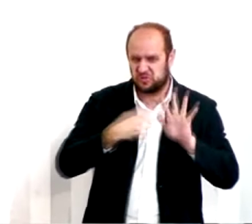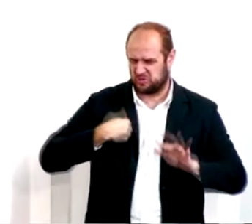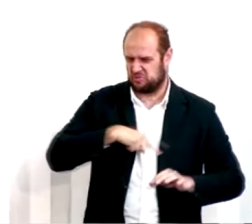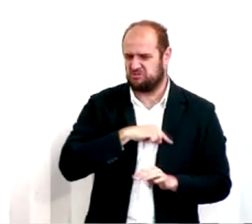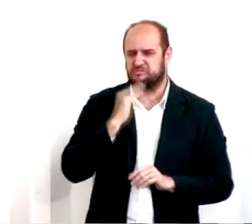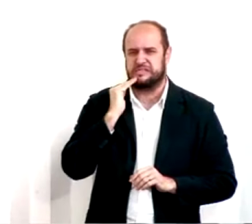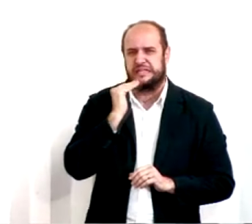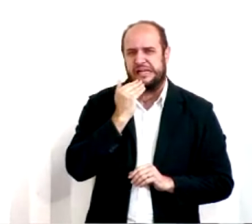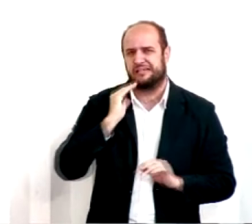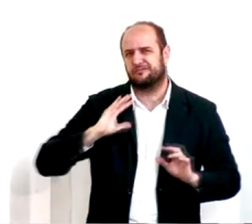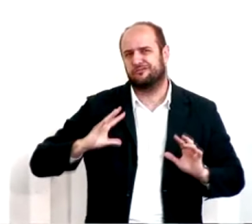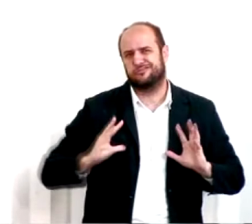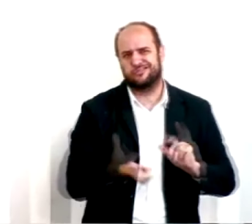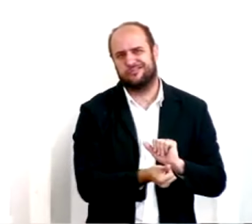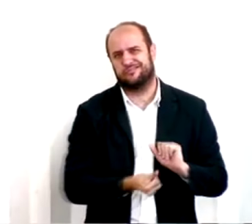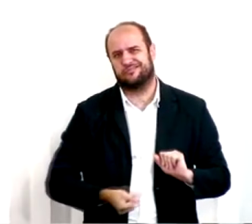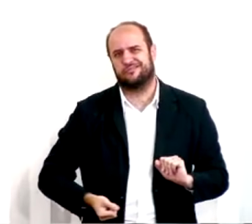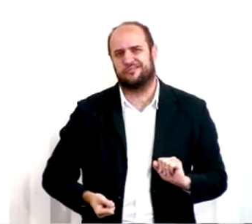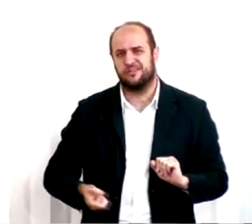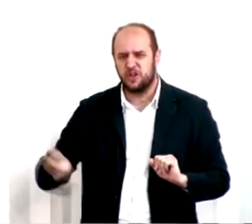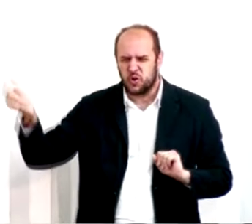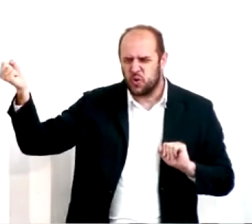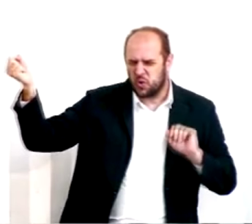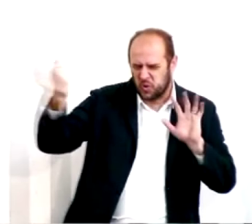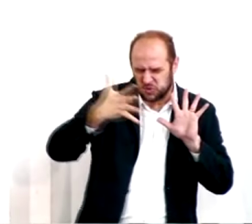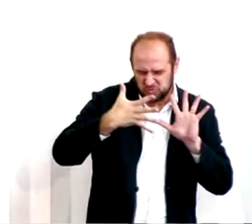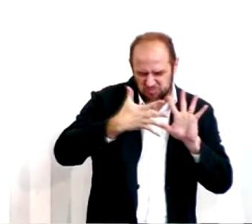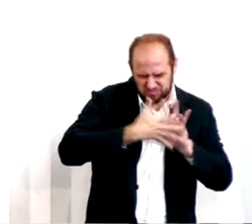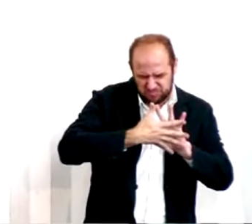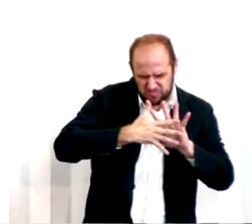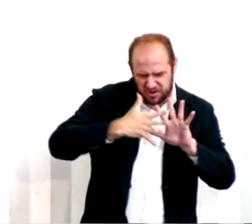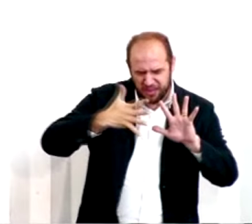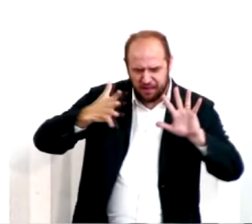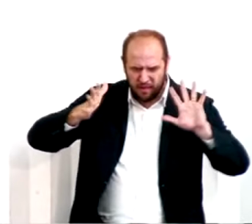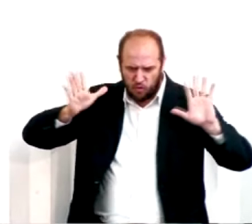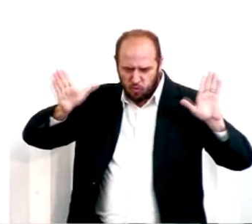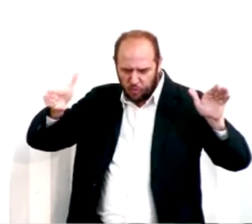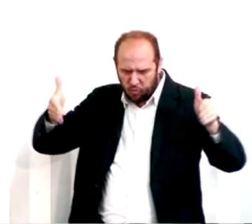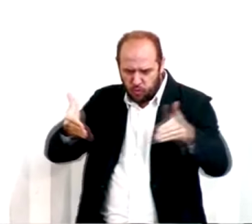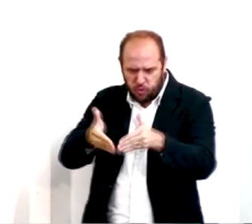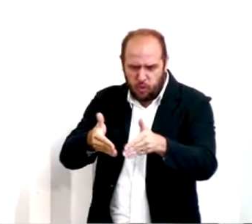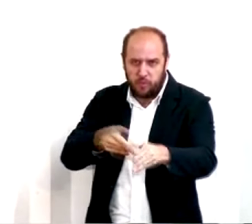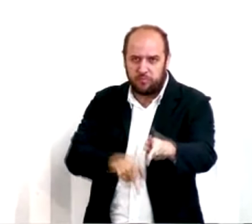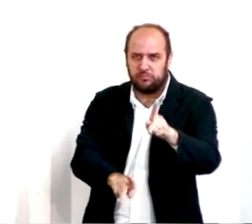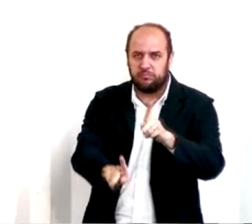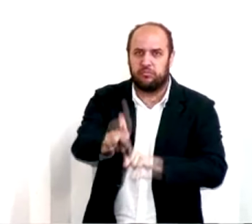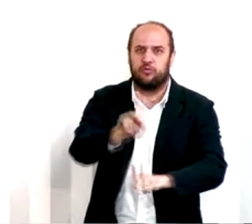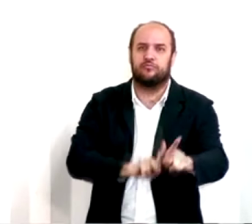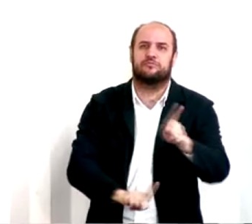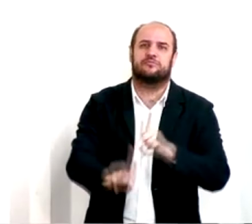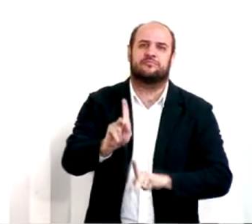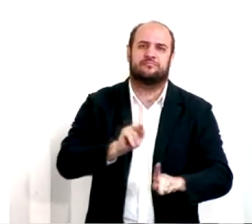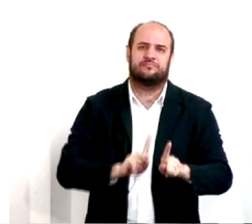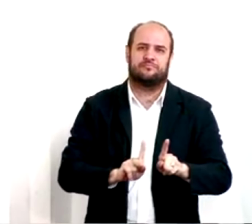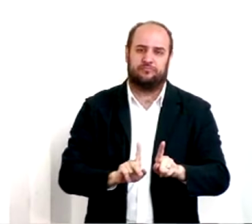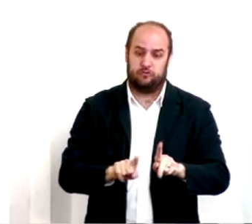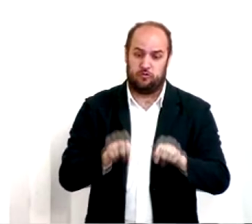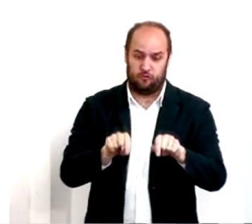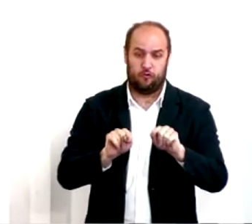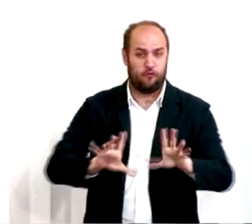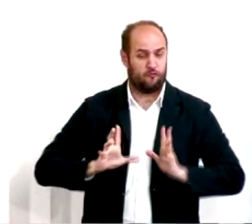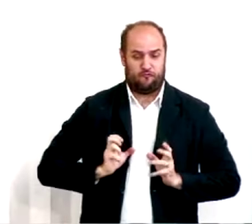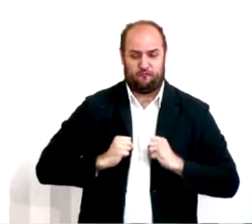defeitos essa luz brilhou apontando para o povo e o povo que não tem força